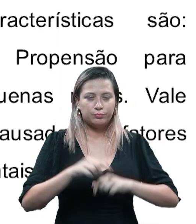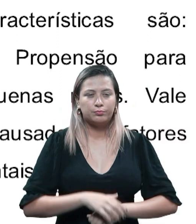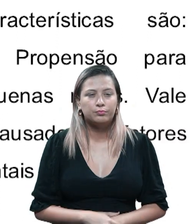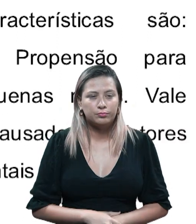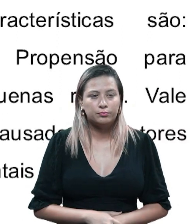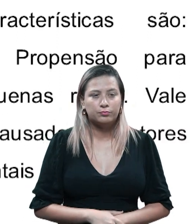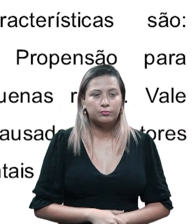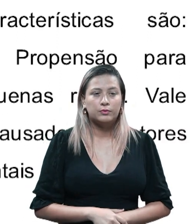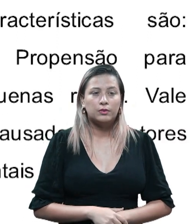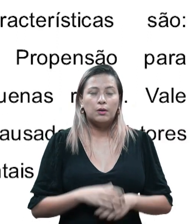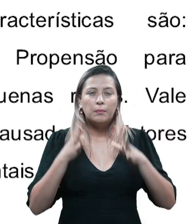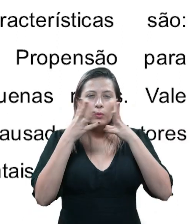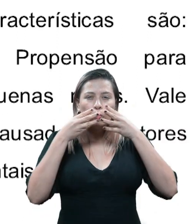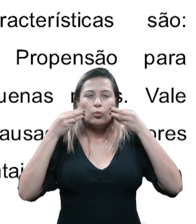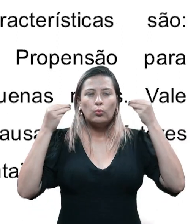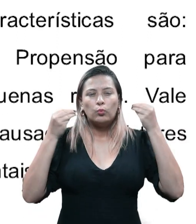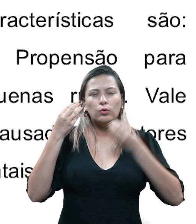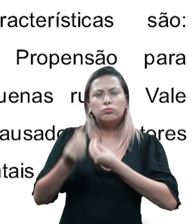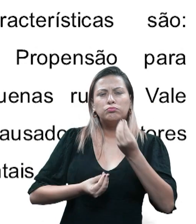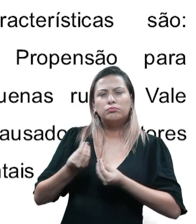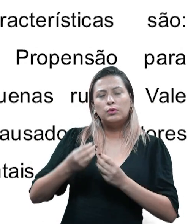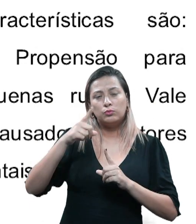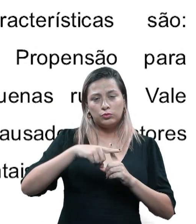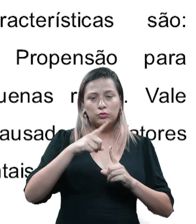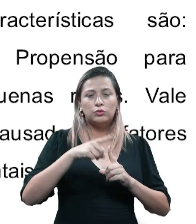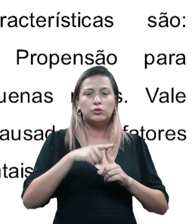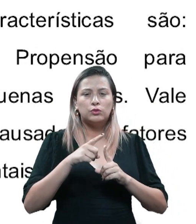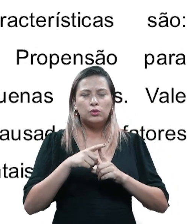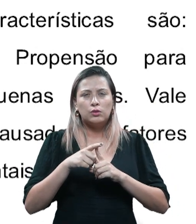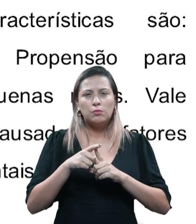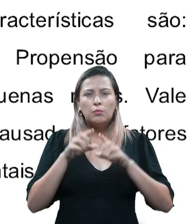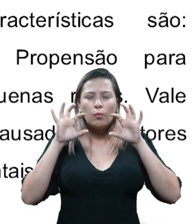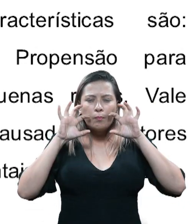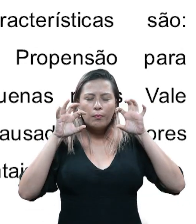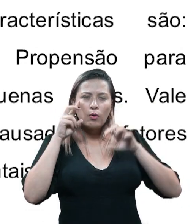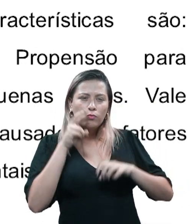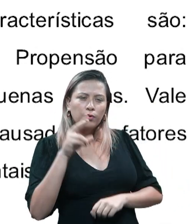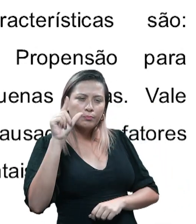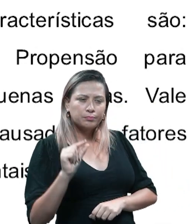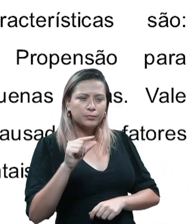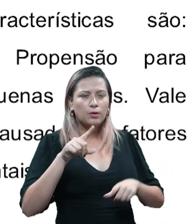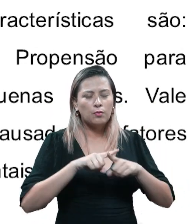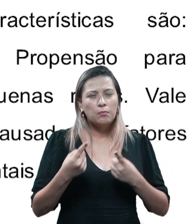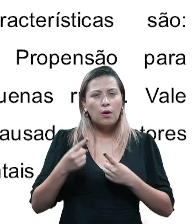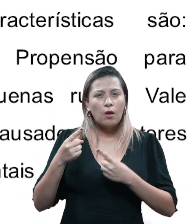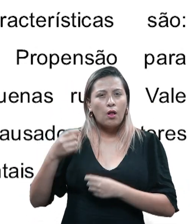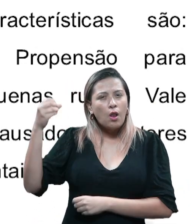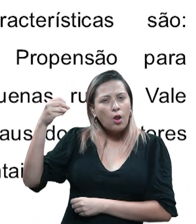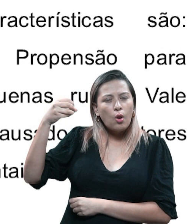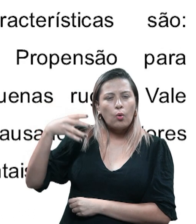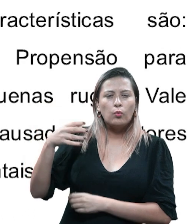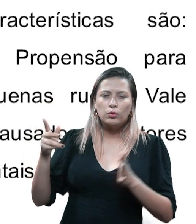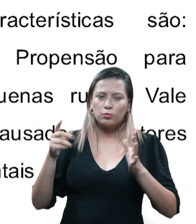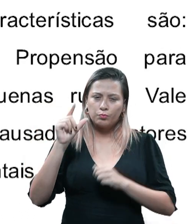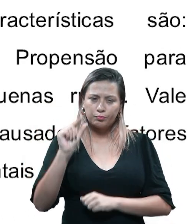pele seca. Para esse tipo de pele, os poros são pouco visíveis. Ela possui uma pequena luminosidade. Suas